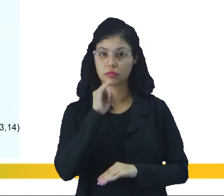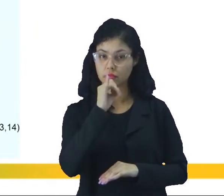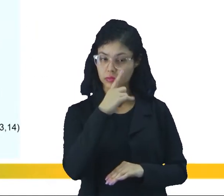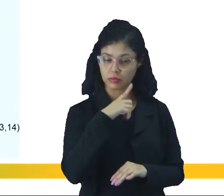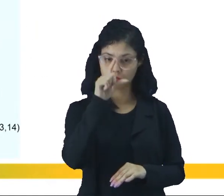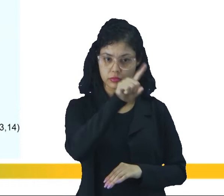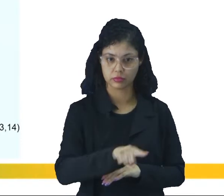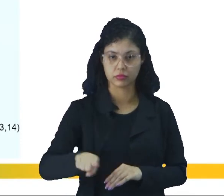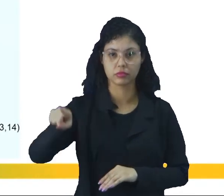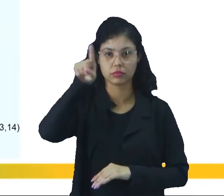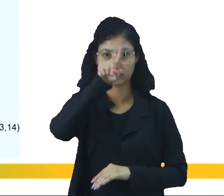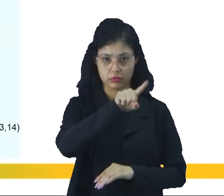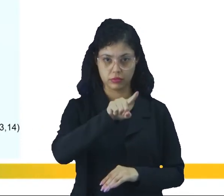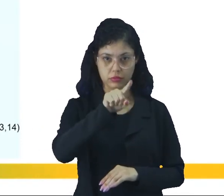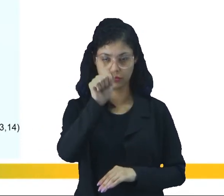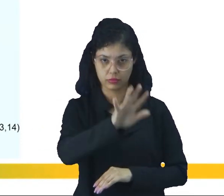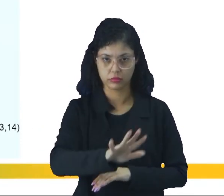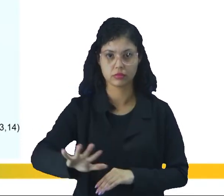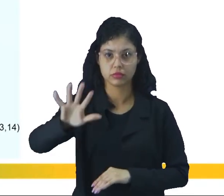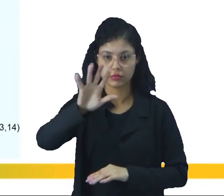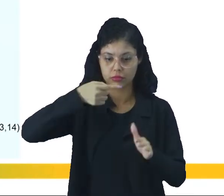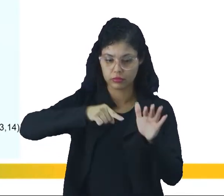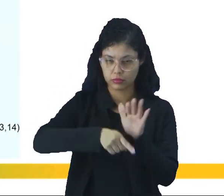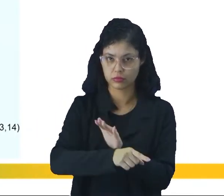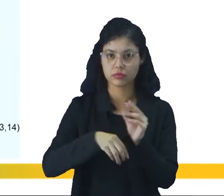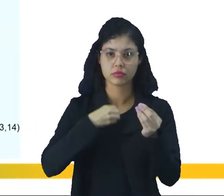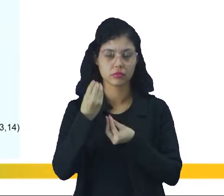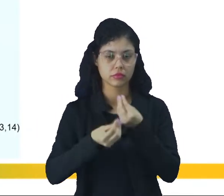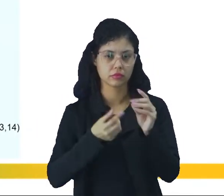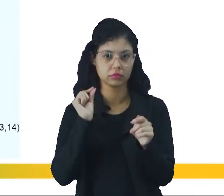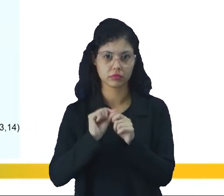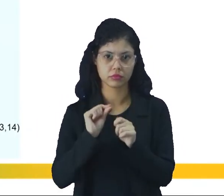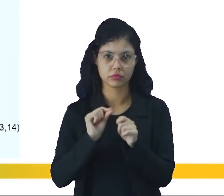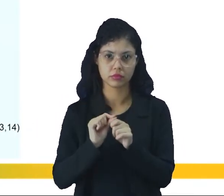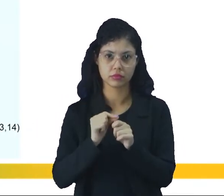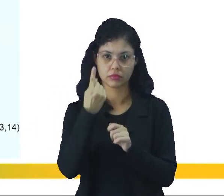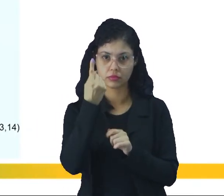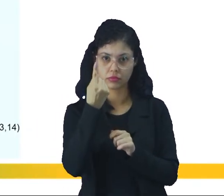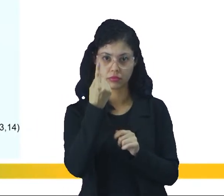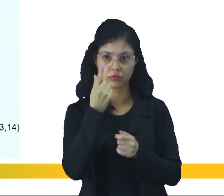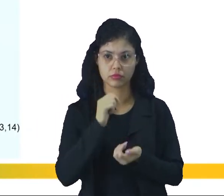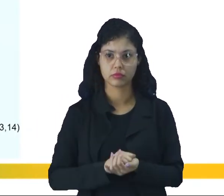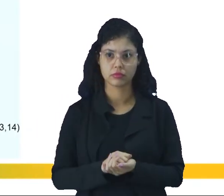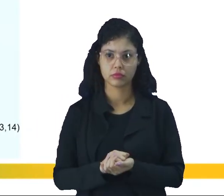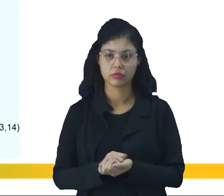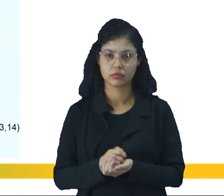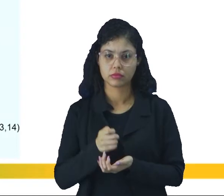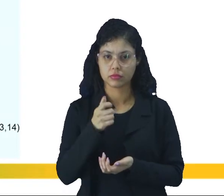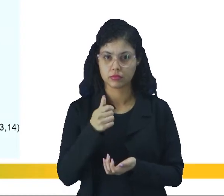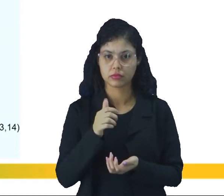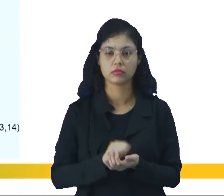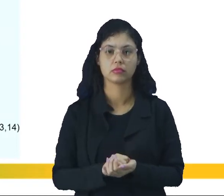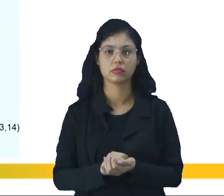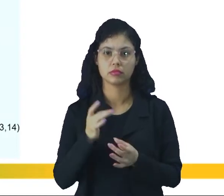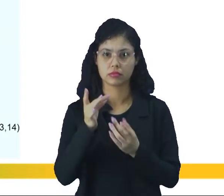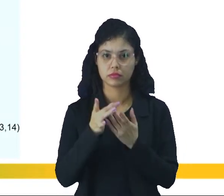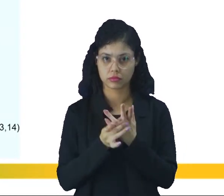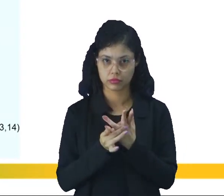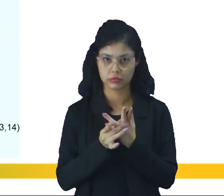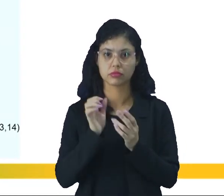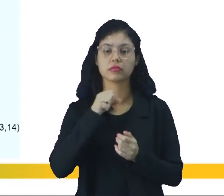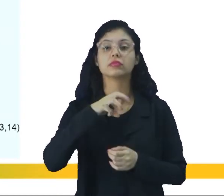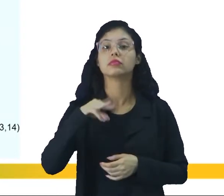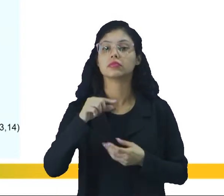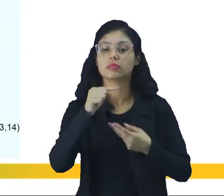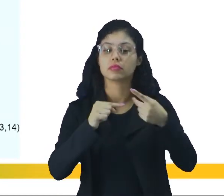Se eu tenho um círculo, a área é a região interna. É como se você tivesse um anel, tá, e uma moeda. Quem é o círculo,